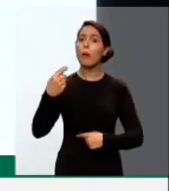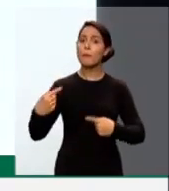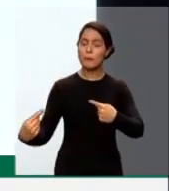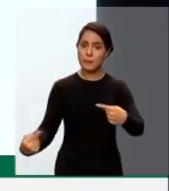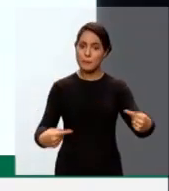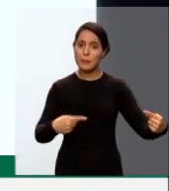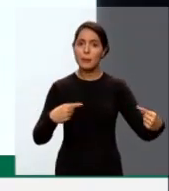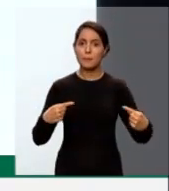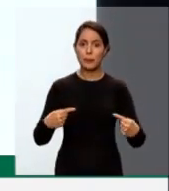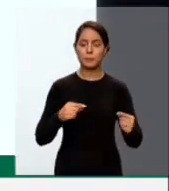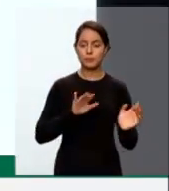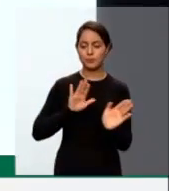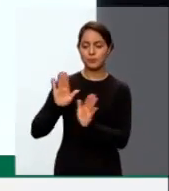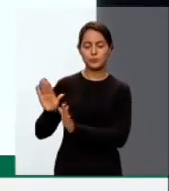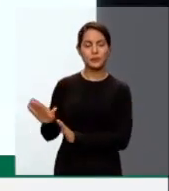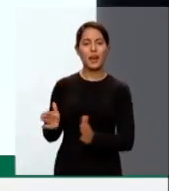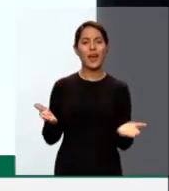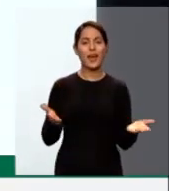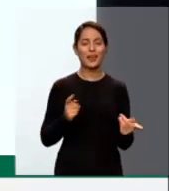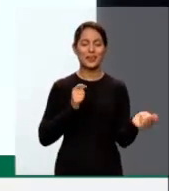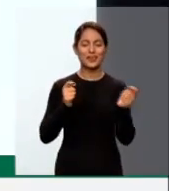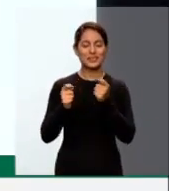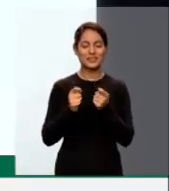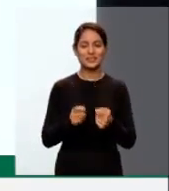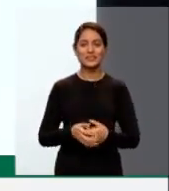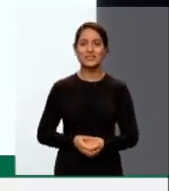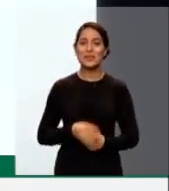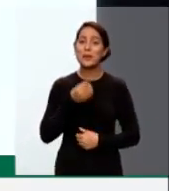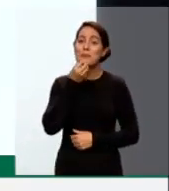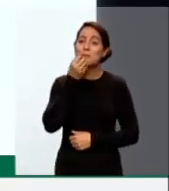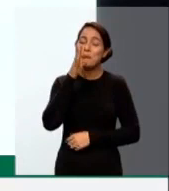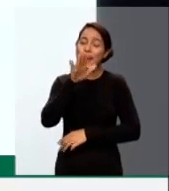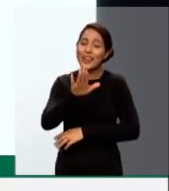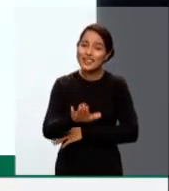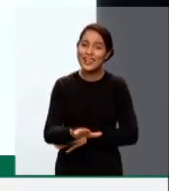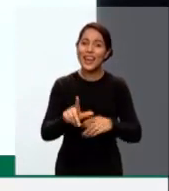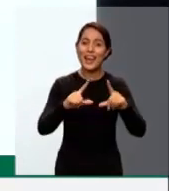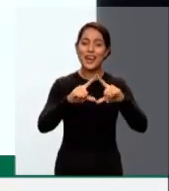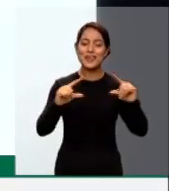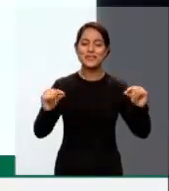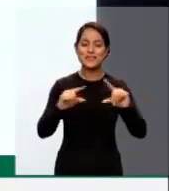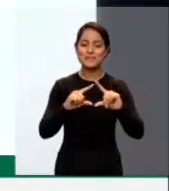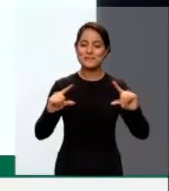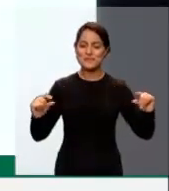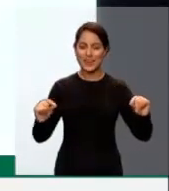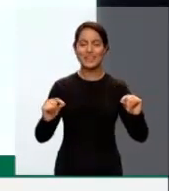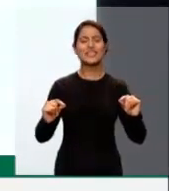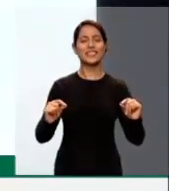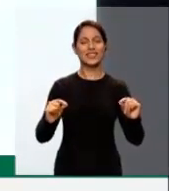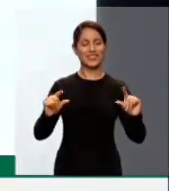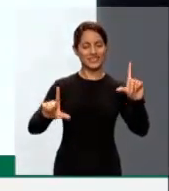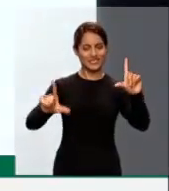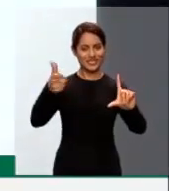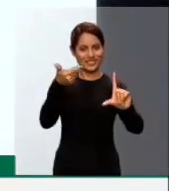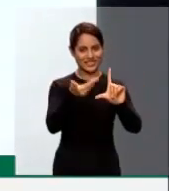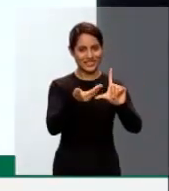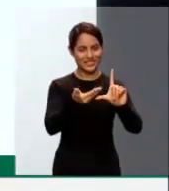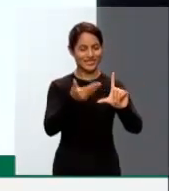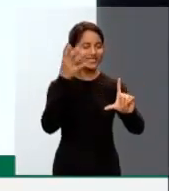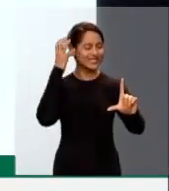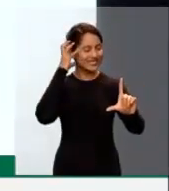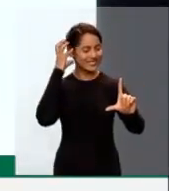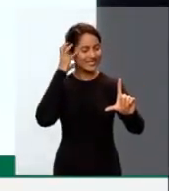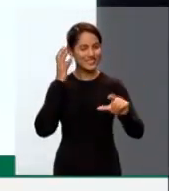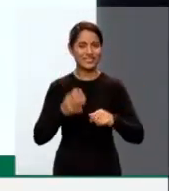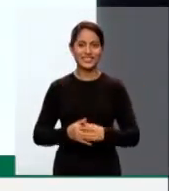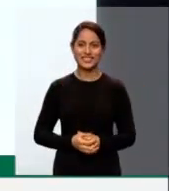Em Brasília, 3h07. Ótima tarde a você em sintonia aqui com a Rádio Câmara e também com a TV Câmara.